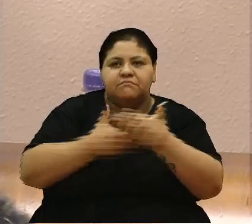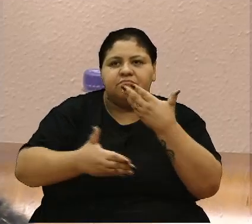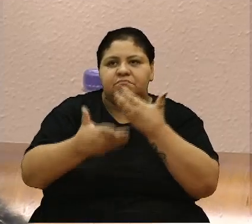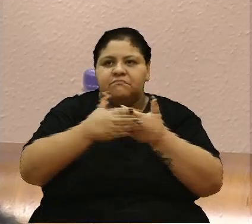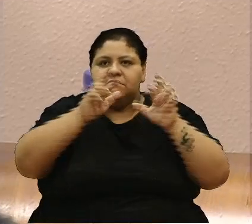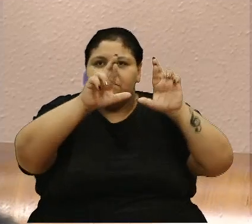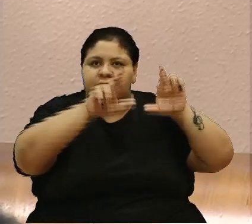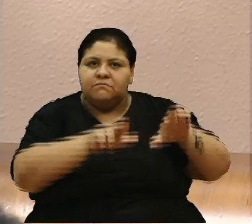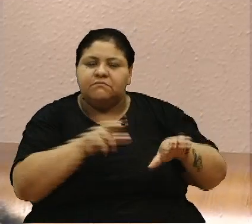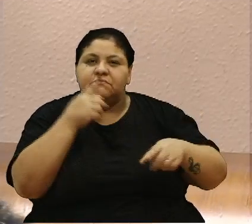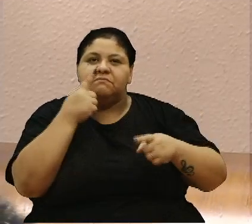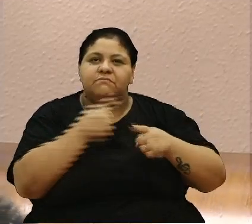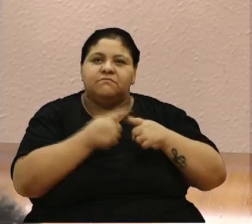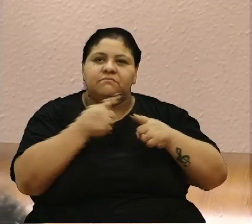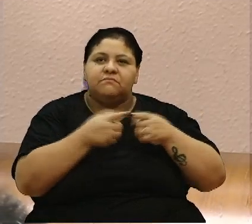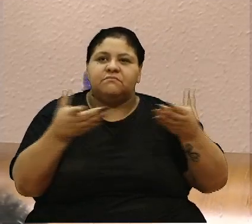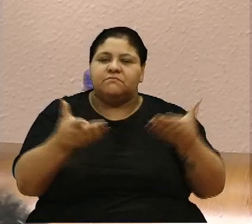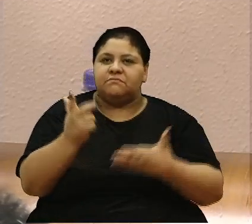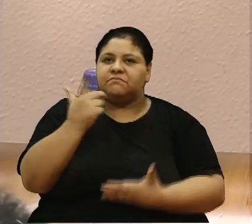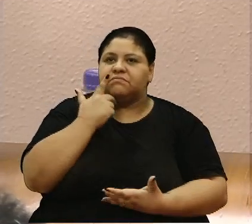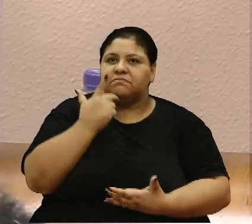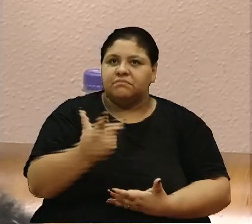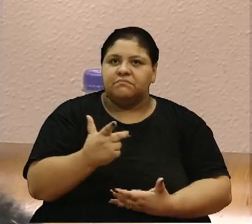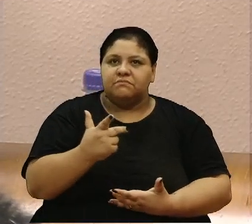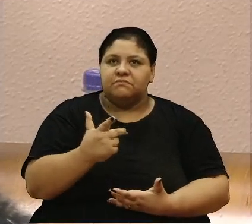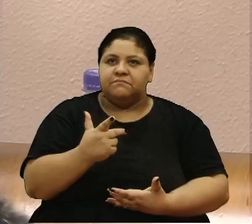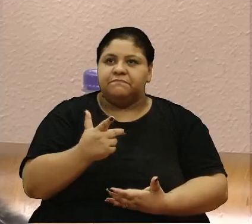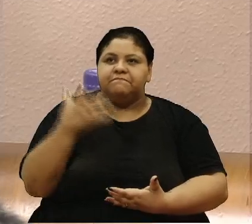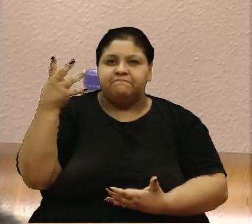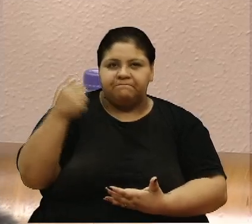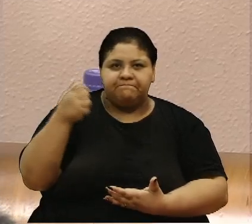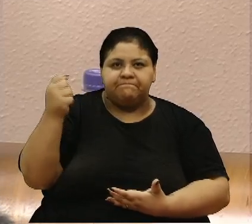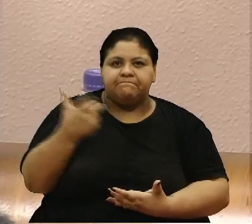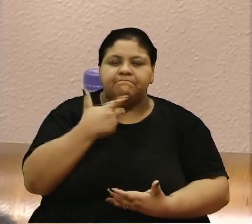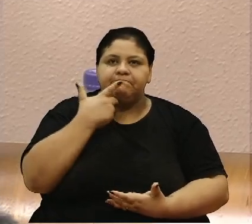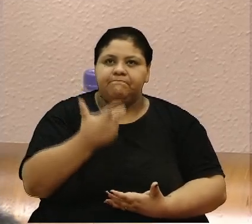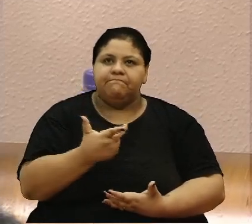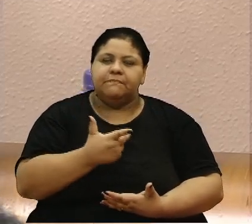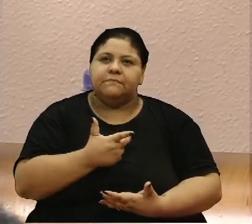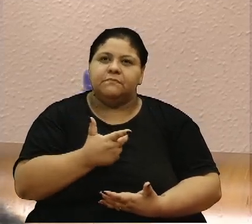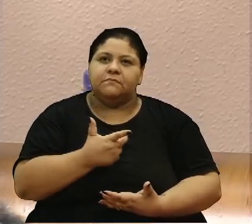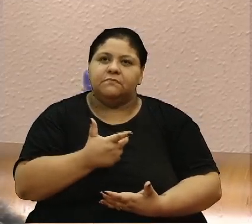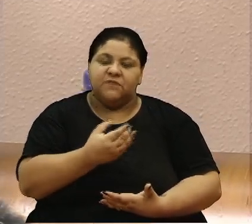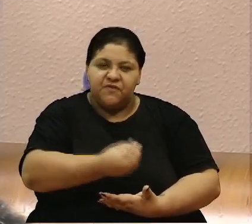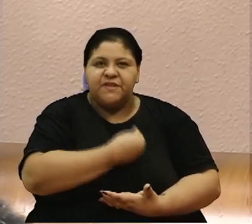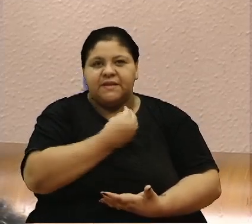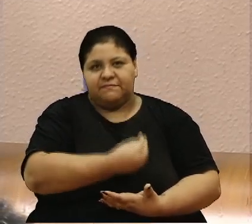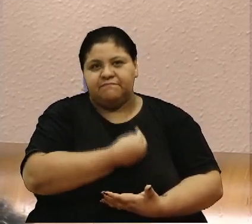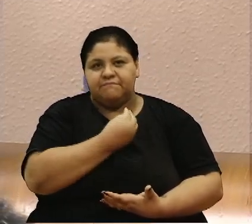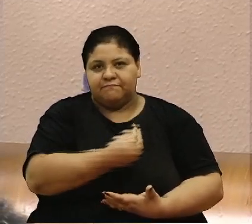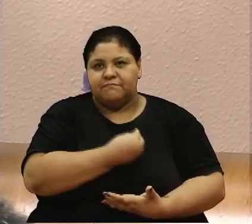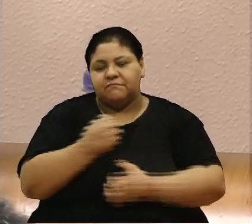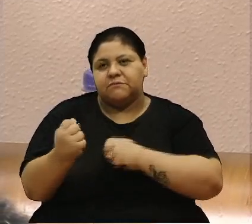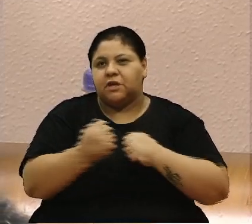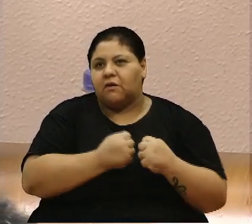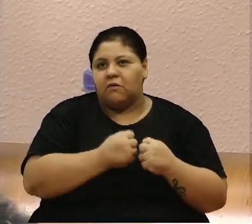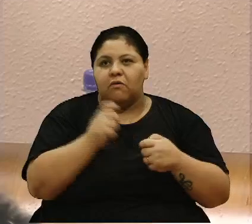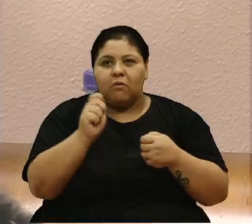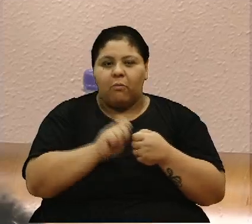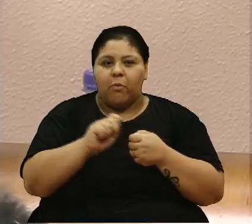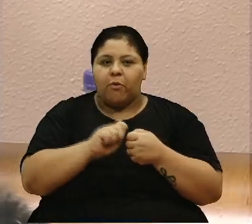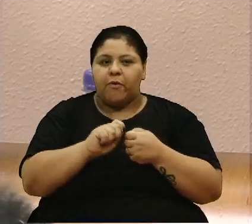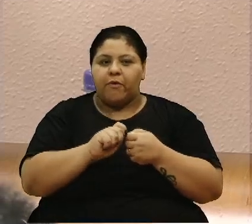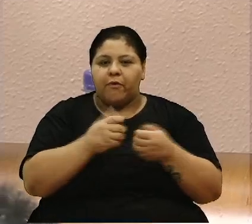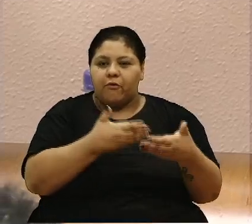região, porque se nós estamos falando de aleitamento, nós estamos falando de vida, né, de poder fazer com que